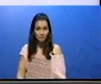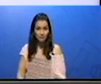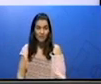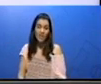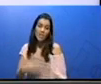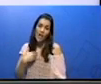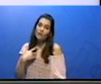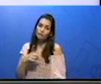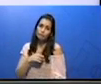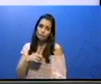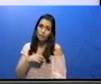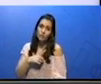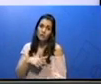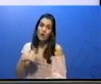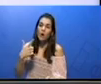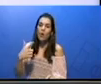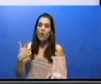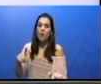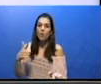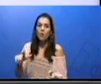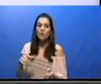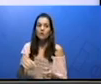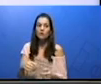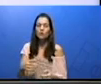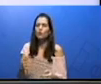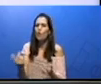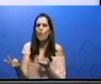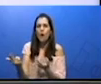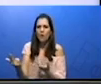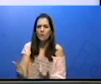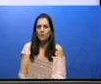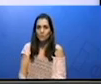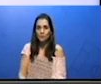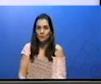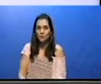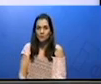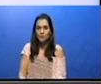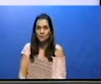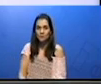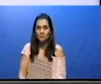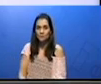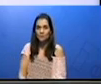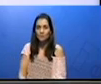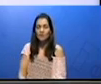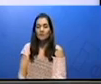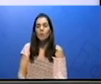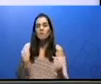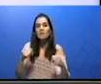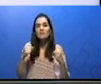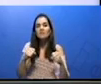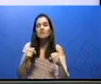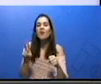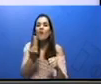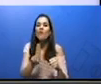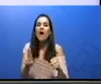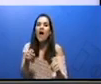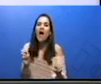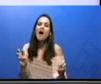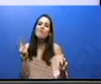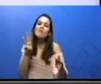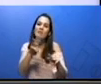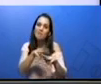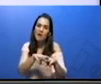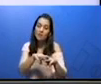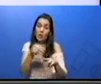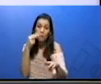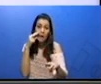um produto na mesma proporção. Comparando o primeiro experimento com o terceiro, nós podemos observar que houve um